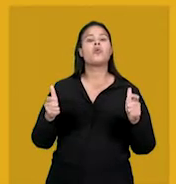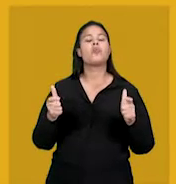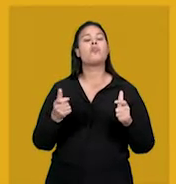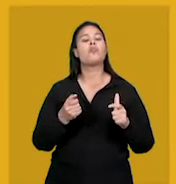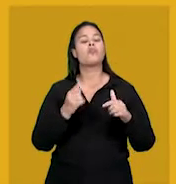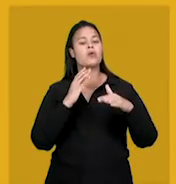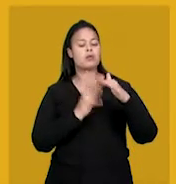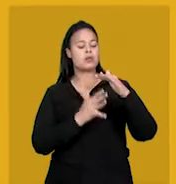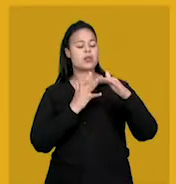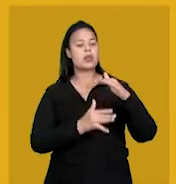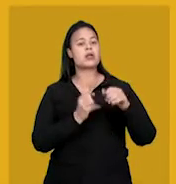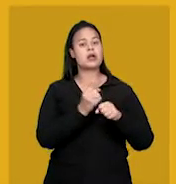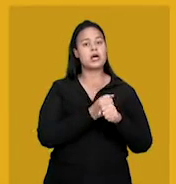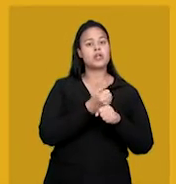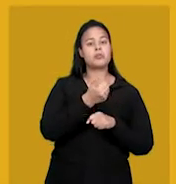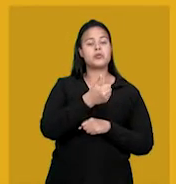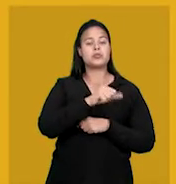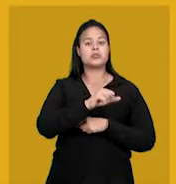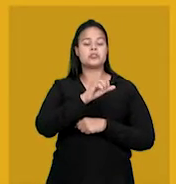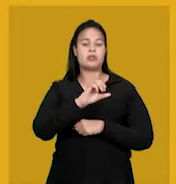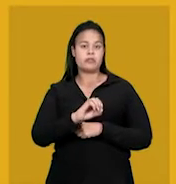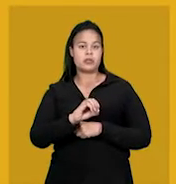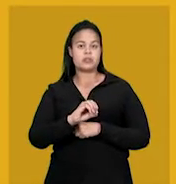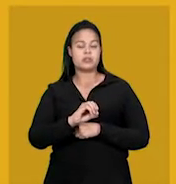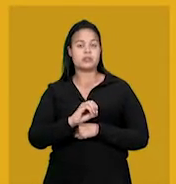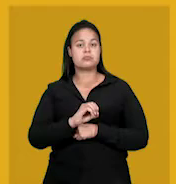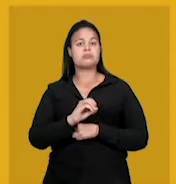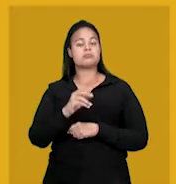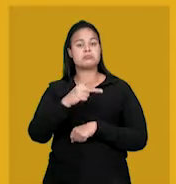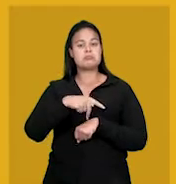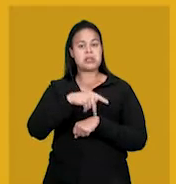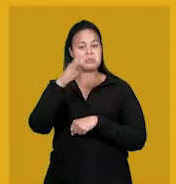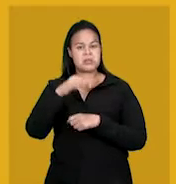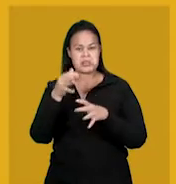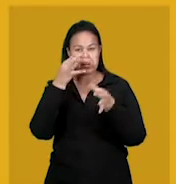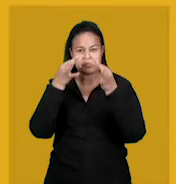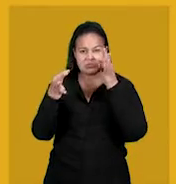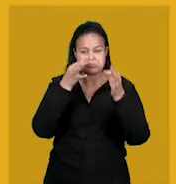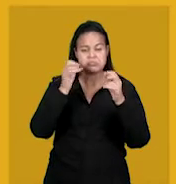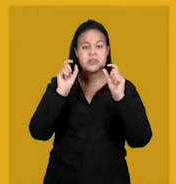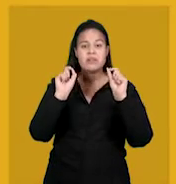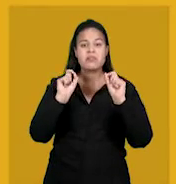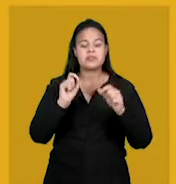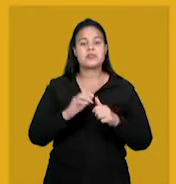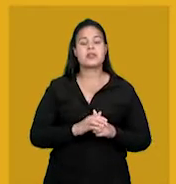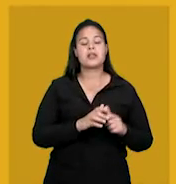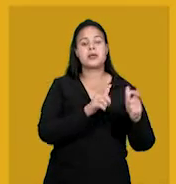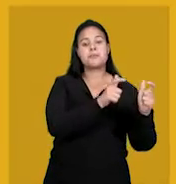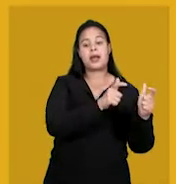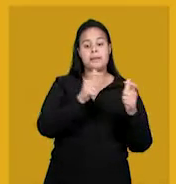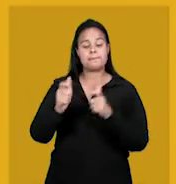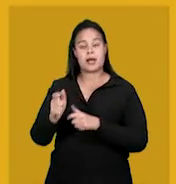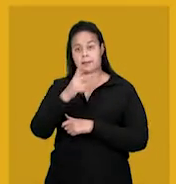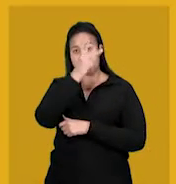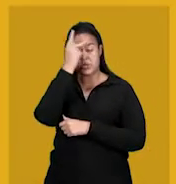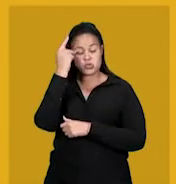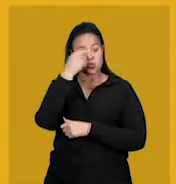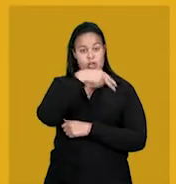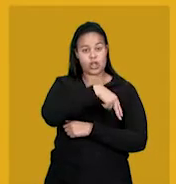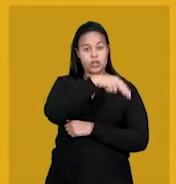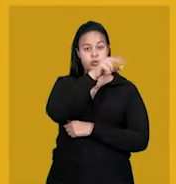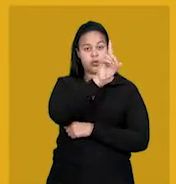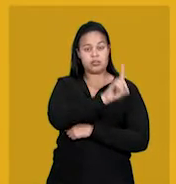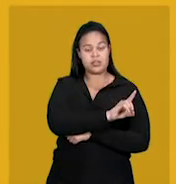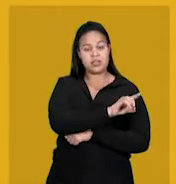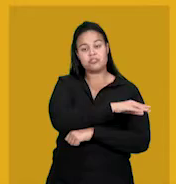de 1990 em diante no Brasil. O que a gente observa? Eu consigo ver o deslocamento de pessoas do Nordeste